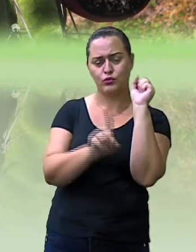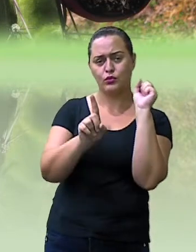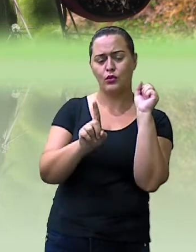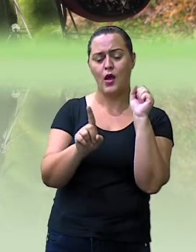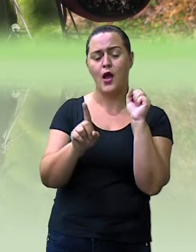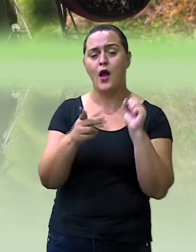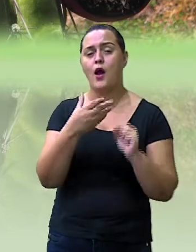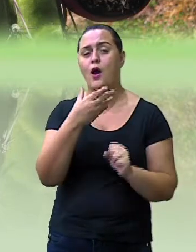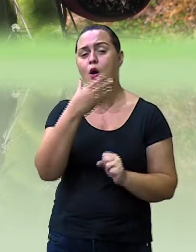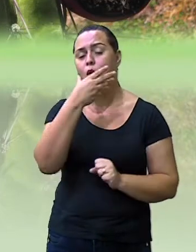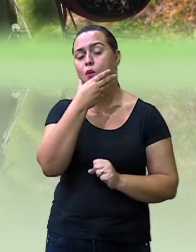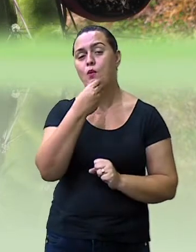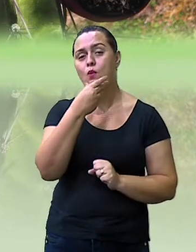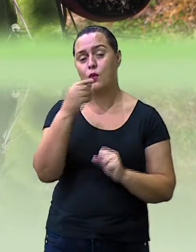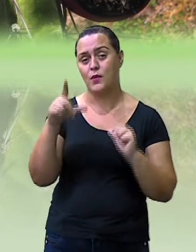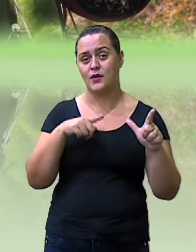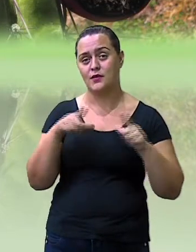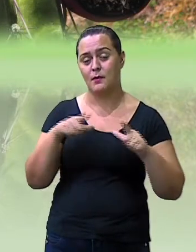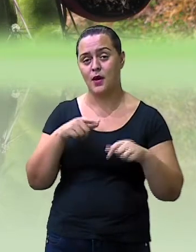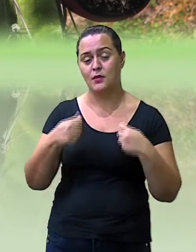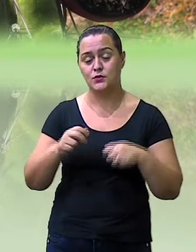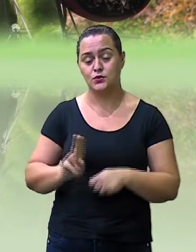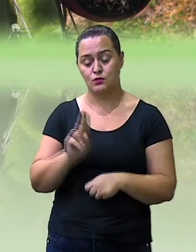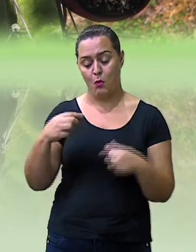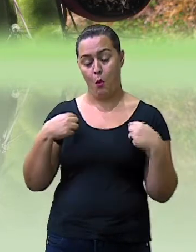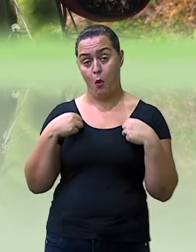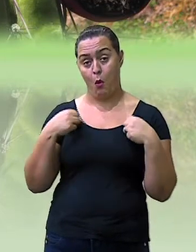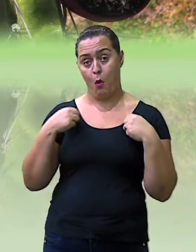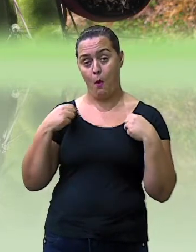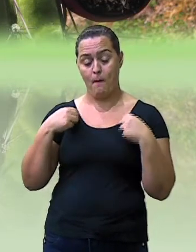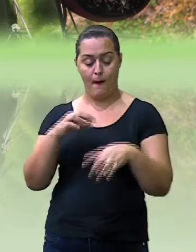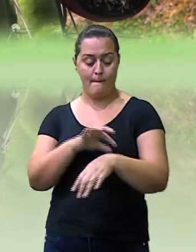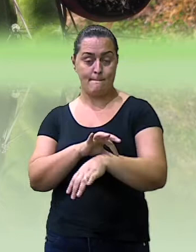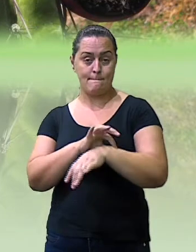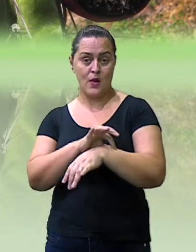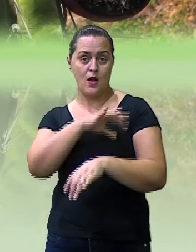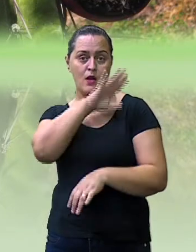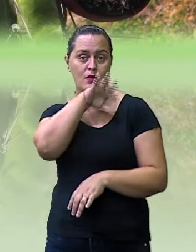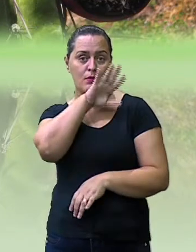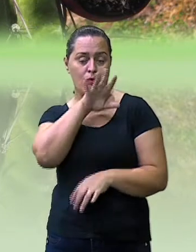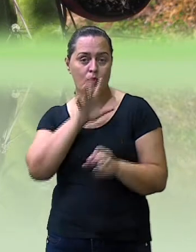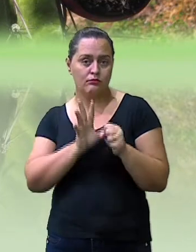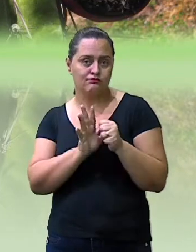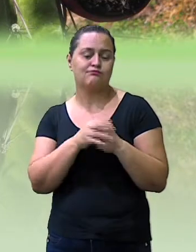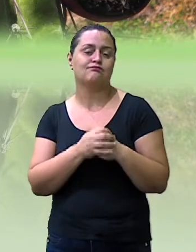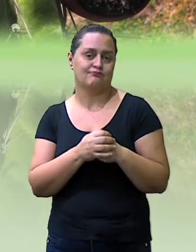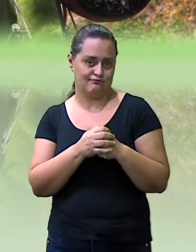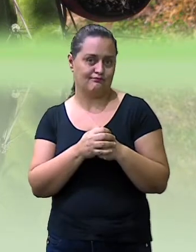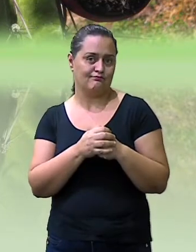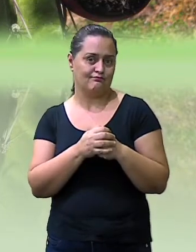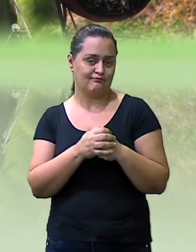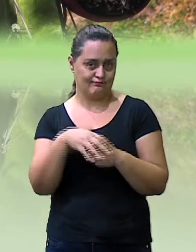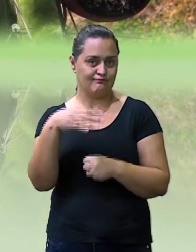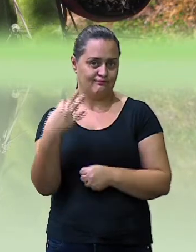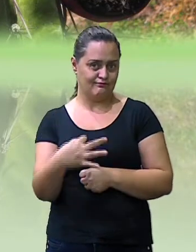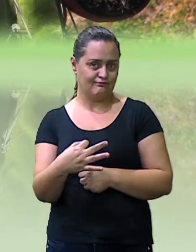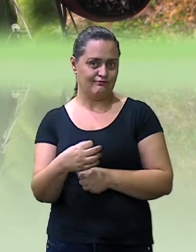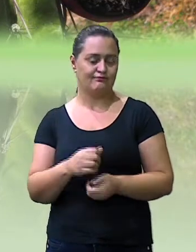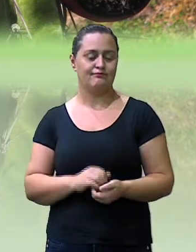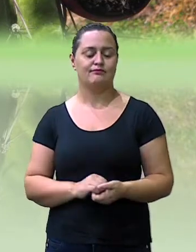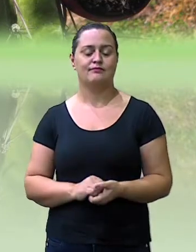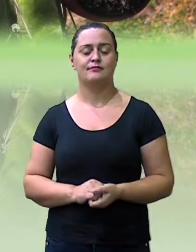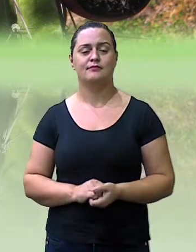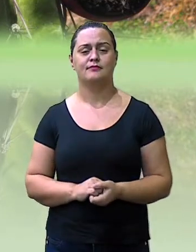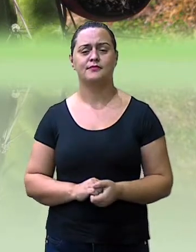sua proteção. Lembra da história lá dos cangaceiros? Pois bem,